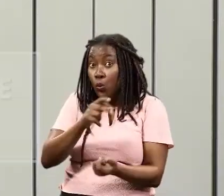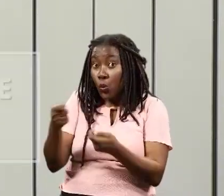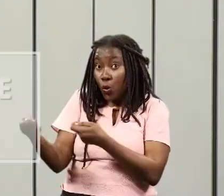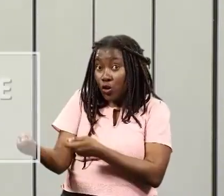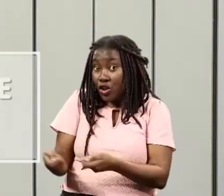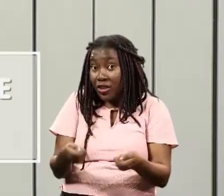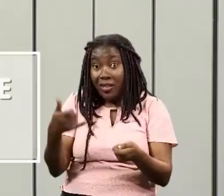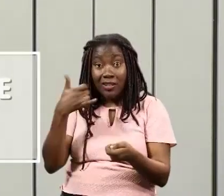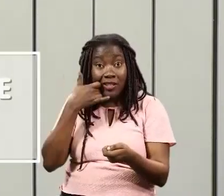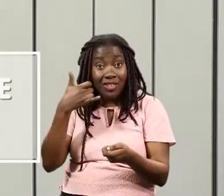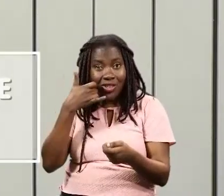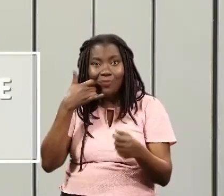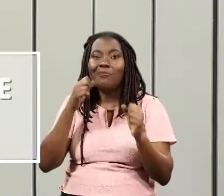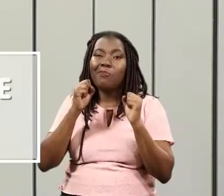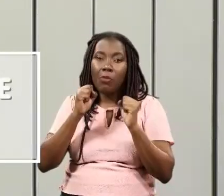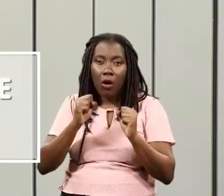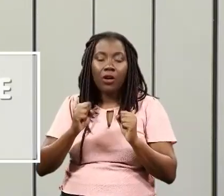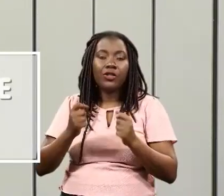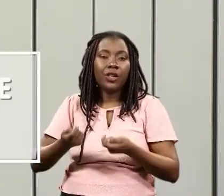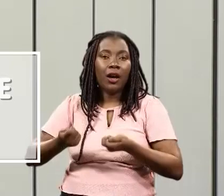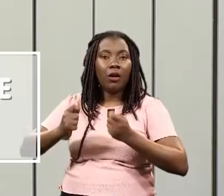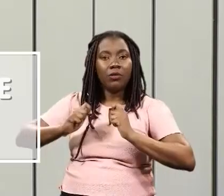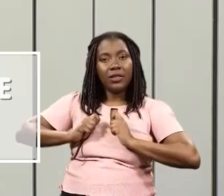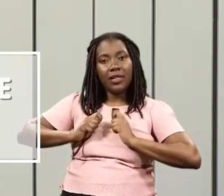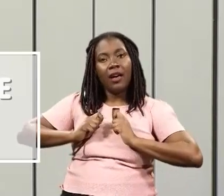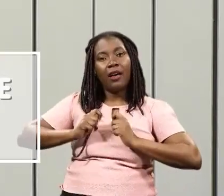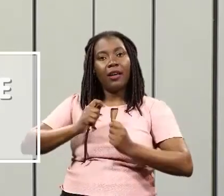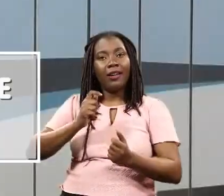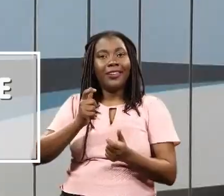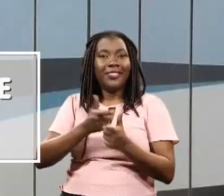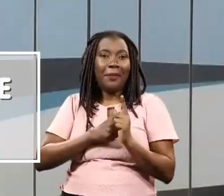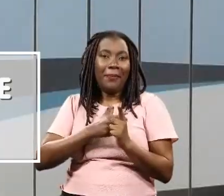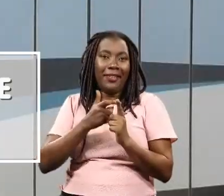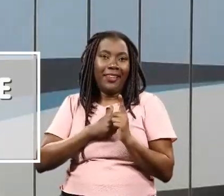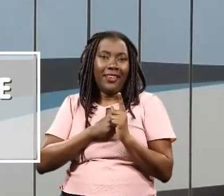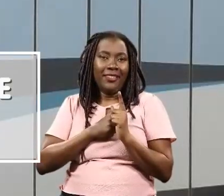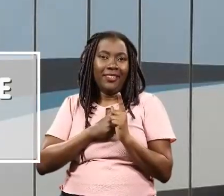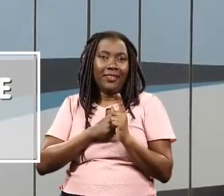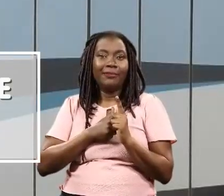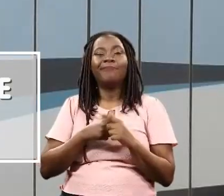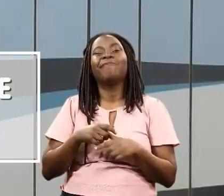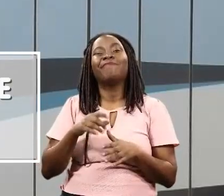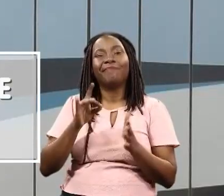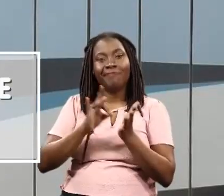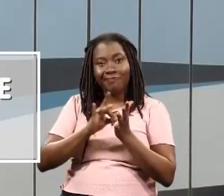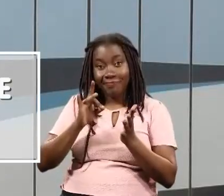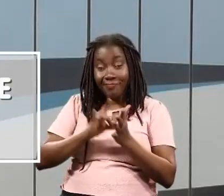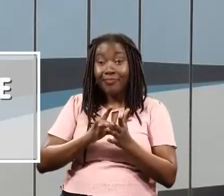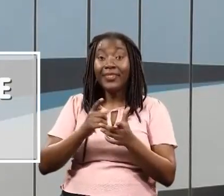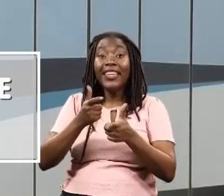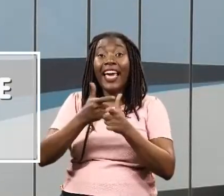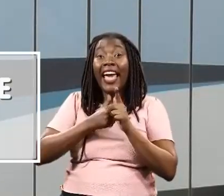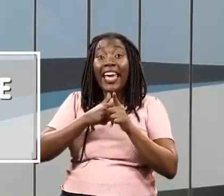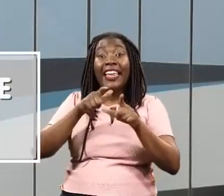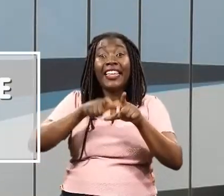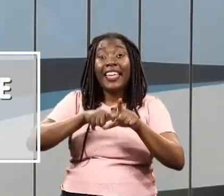celular também pode causar uma dependência. Sim, sem dúvida, a dependência dessas tecnologias, né,